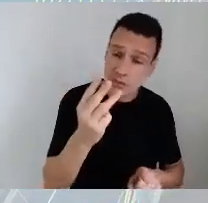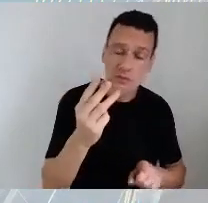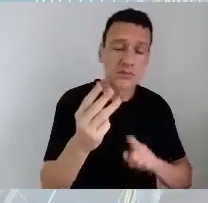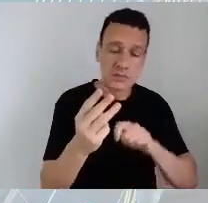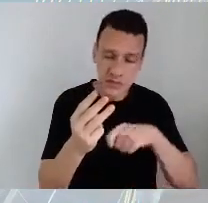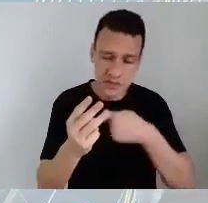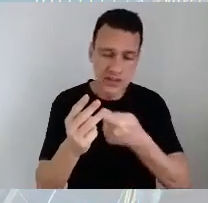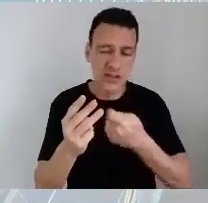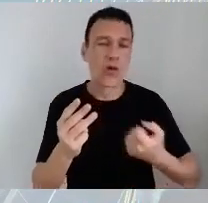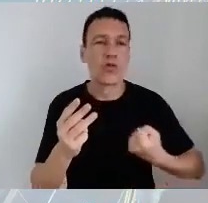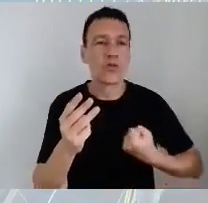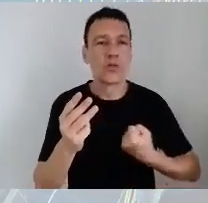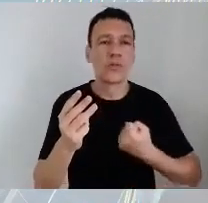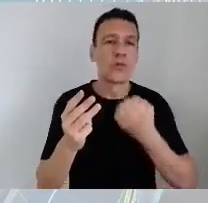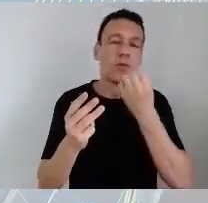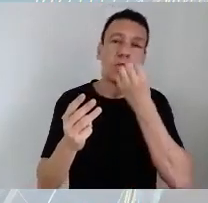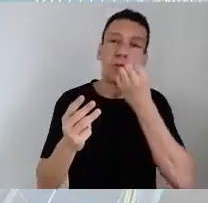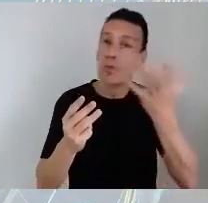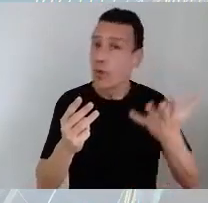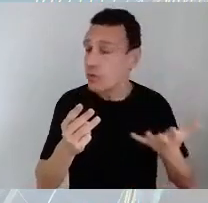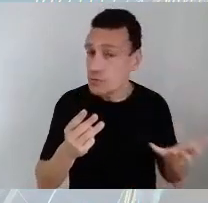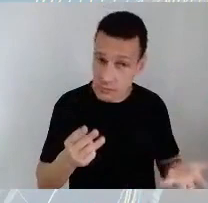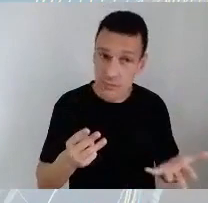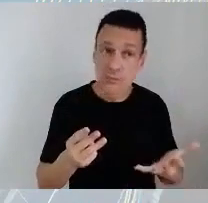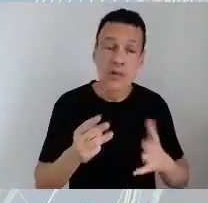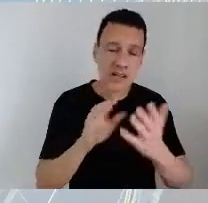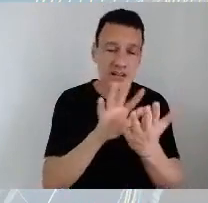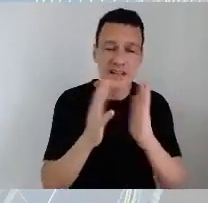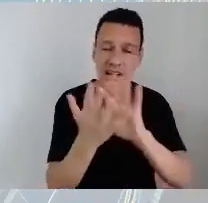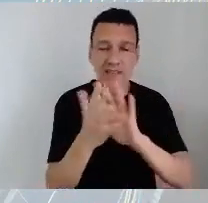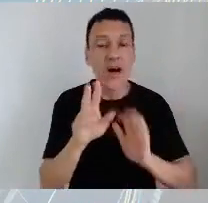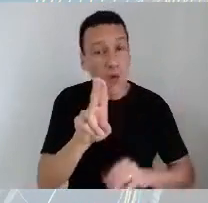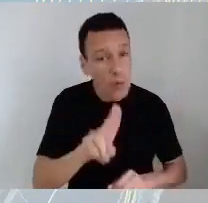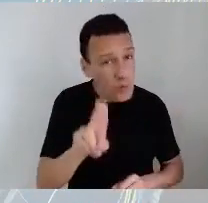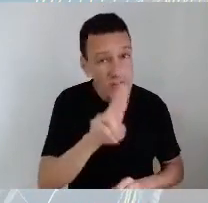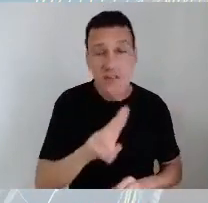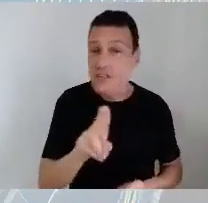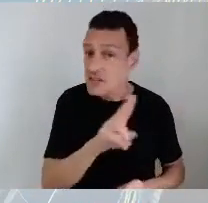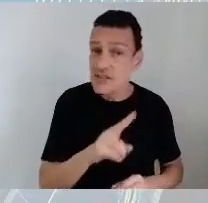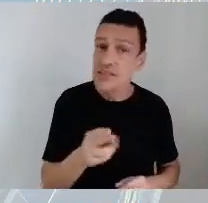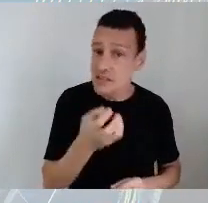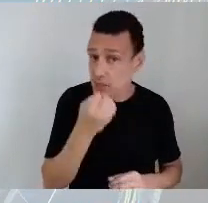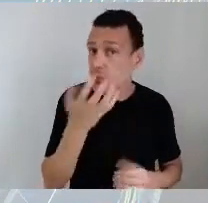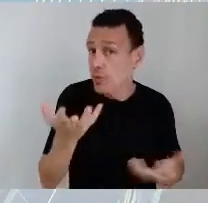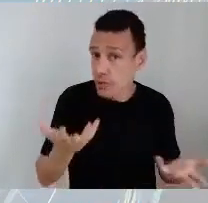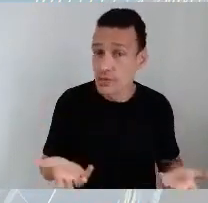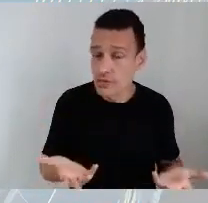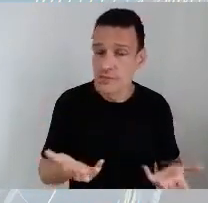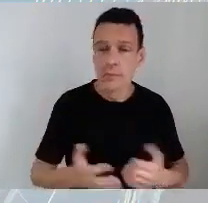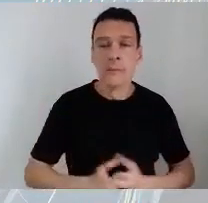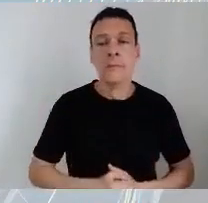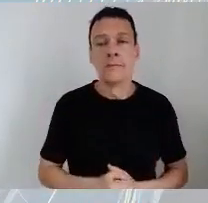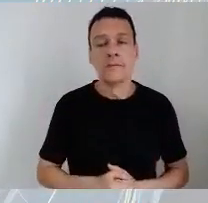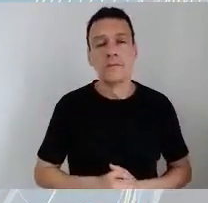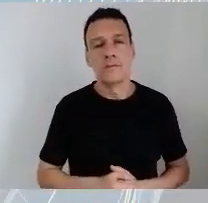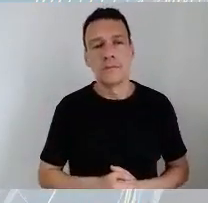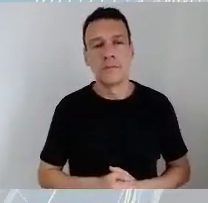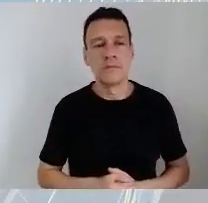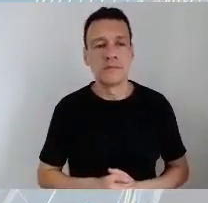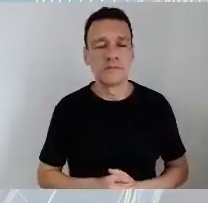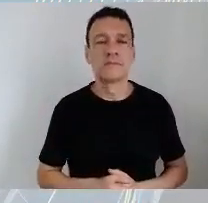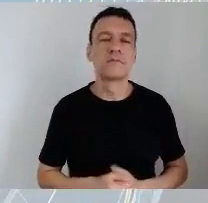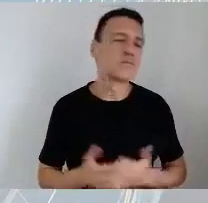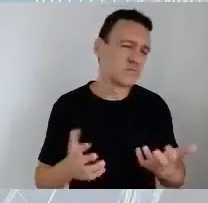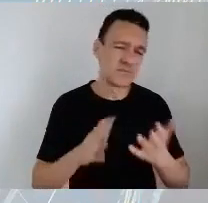eficácia e a utilização da interface que foi testada. Da interface, da solução, do que vocês forem testar,